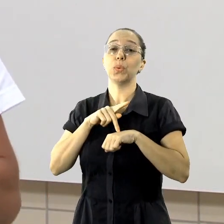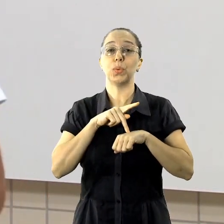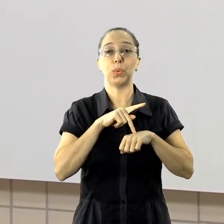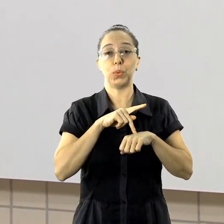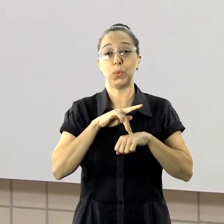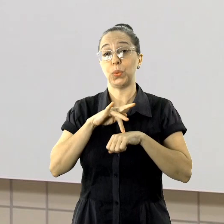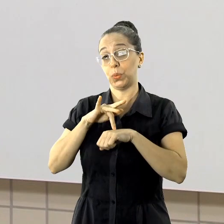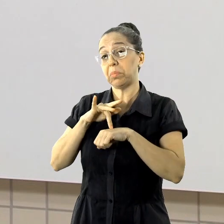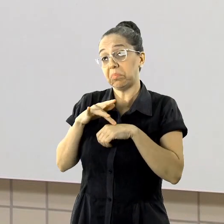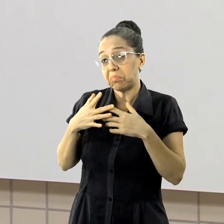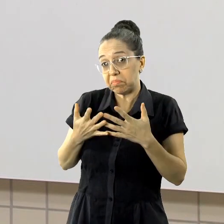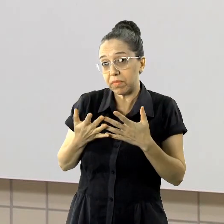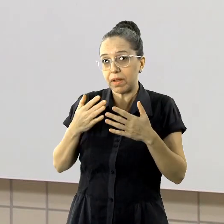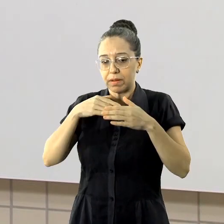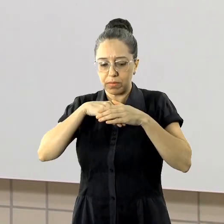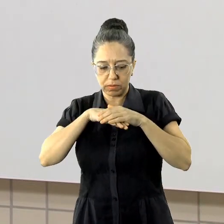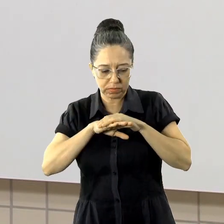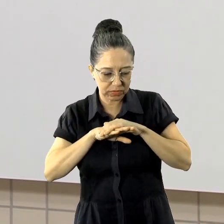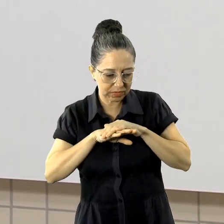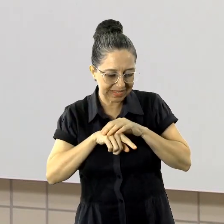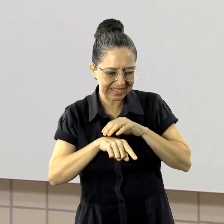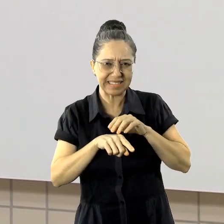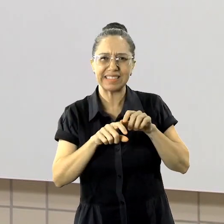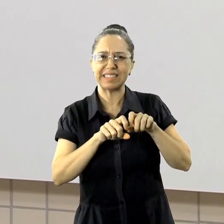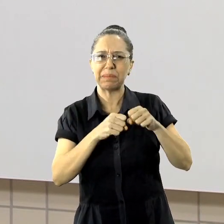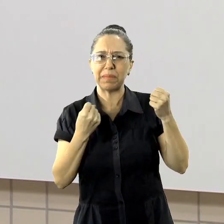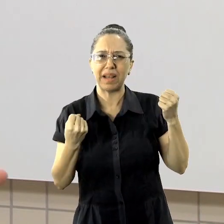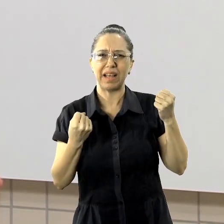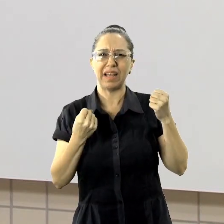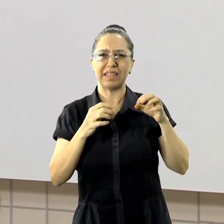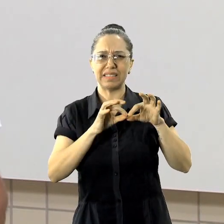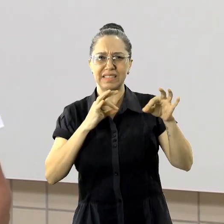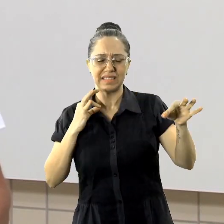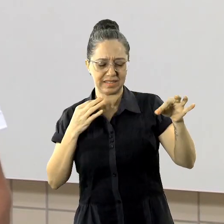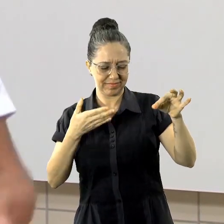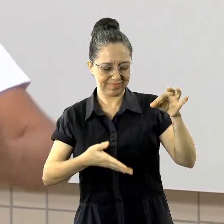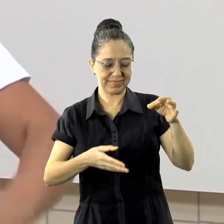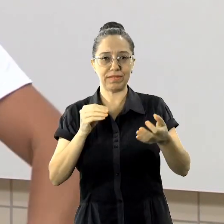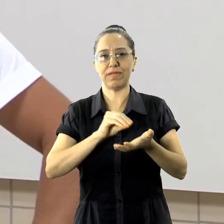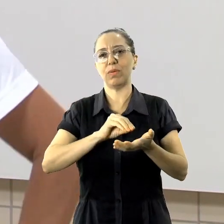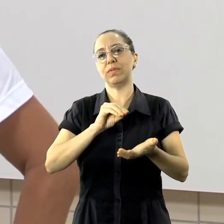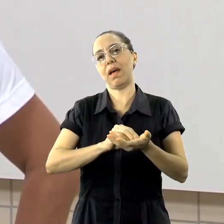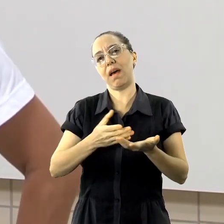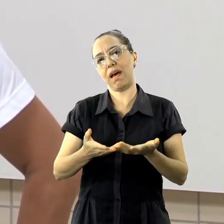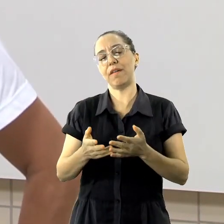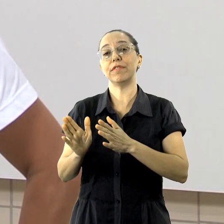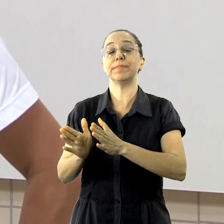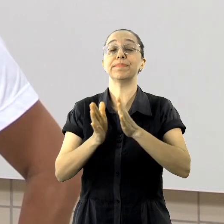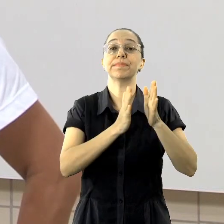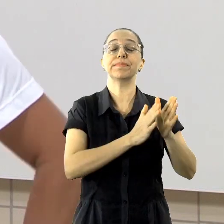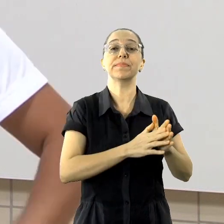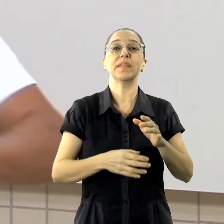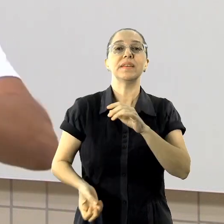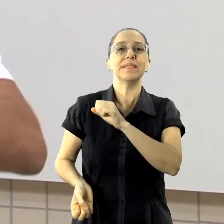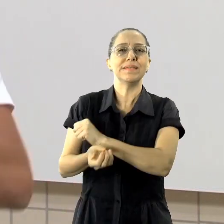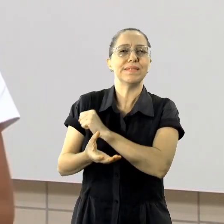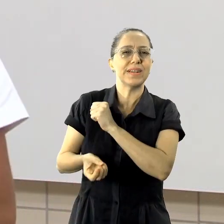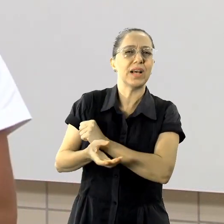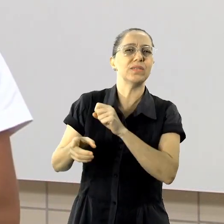vai olhar, o cantinho da urna estava quebrada, rasgada e faltando papel. Outra fraude muito comum daquela época,